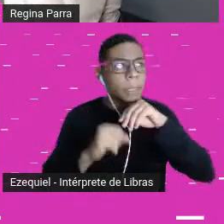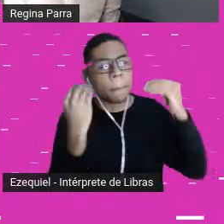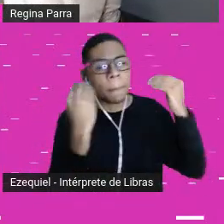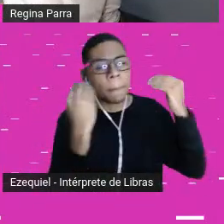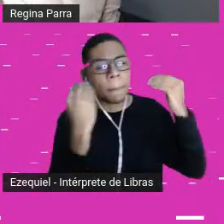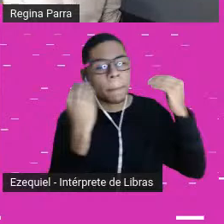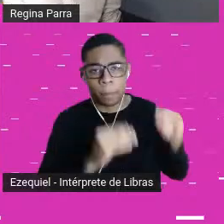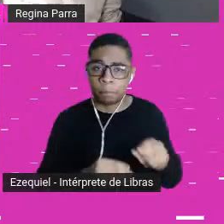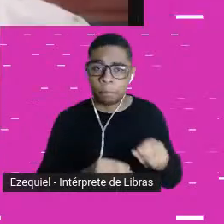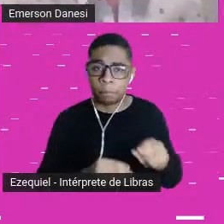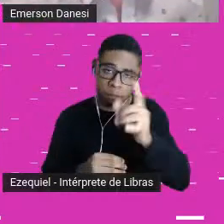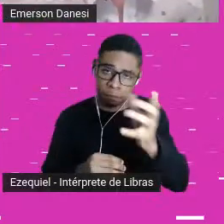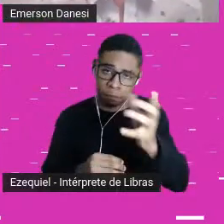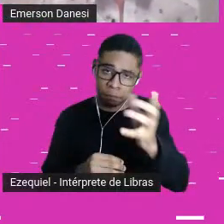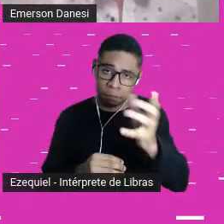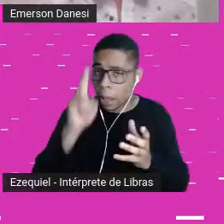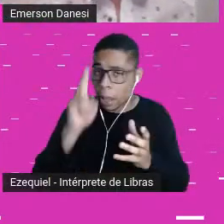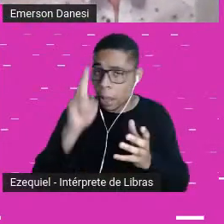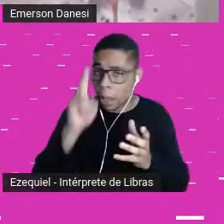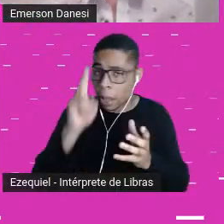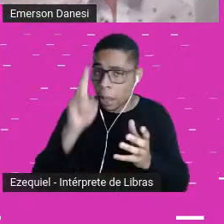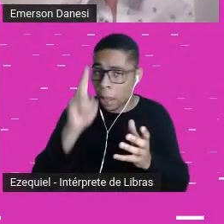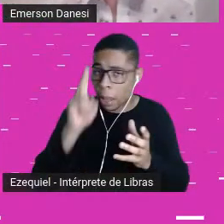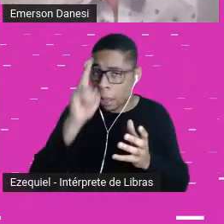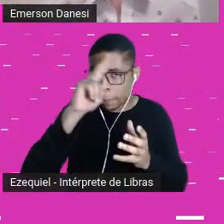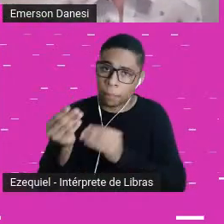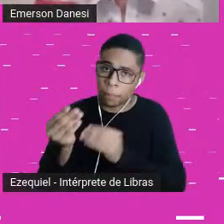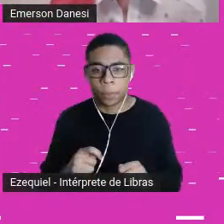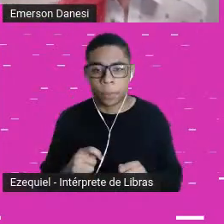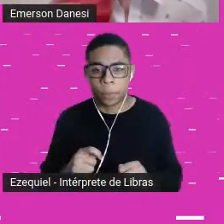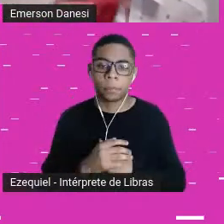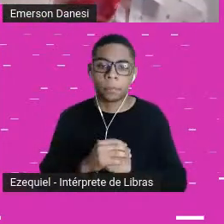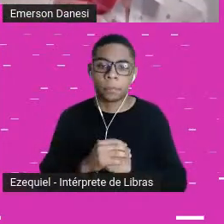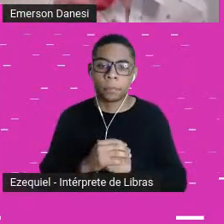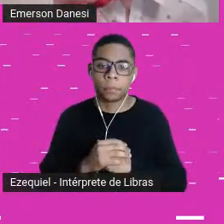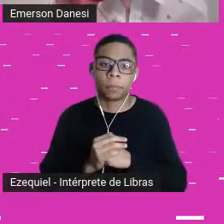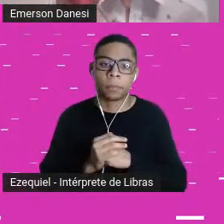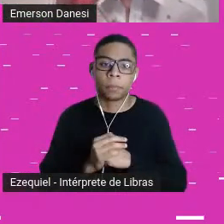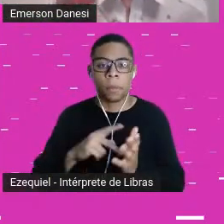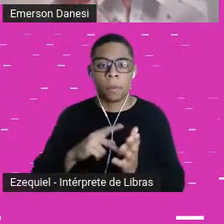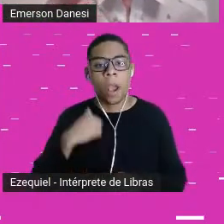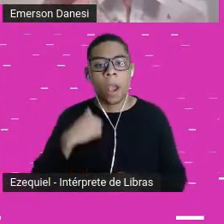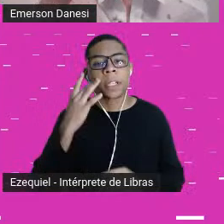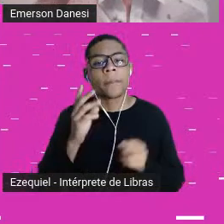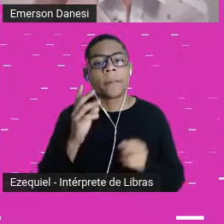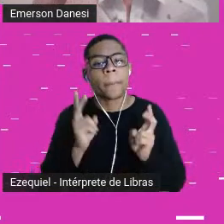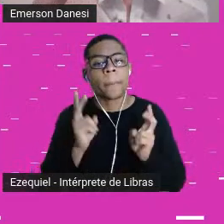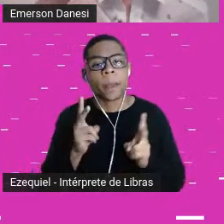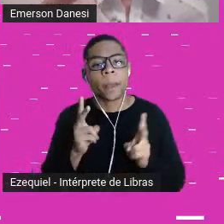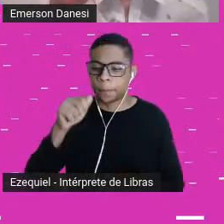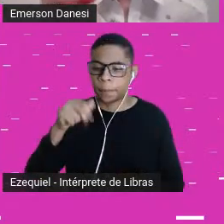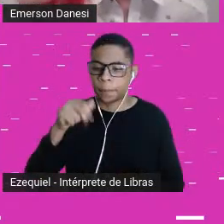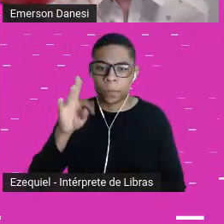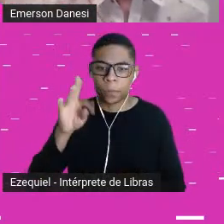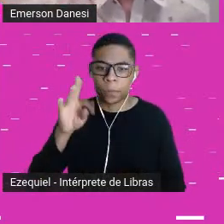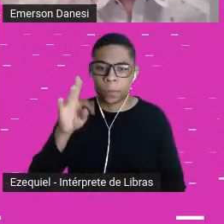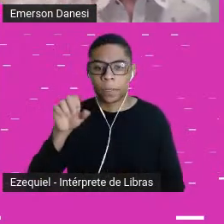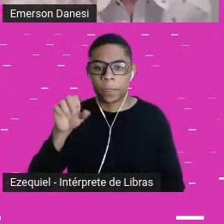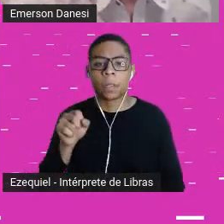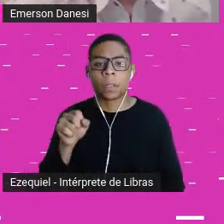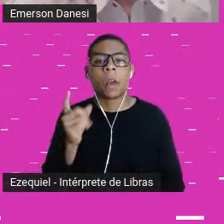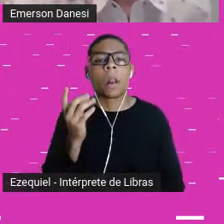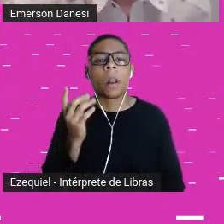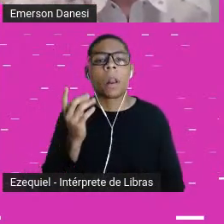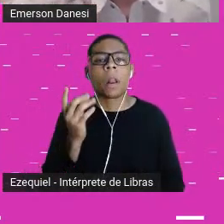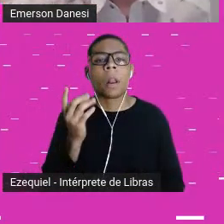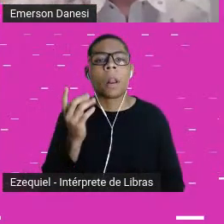Eu já achava super sintético a ideia, enfim, acho que o Antunes nunca foi, obviamente, de fazer nada muito, muito floreado,